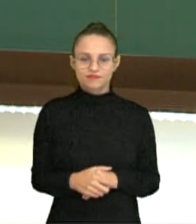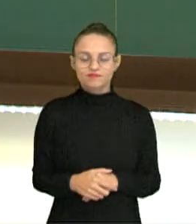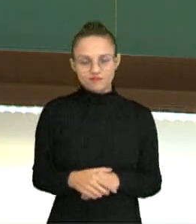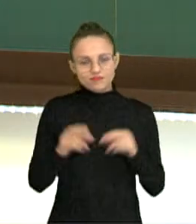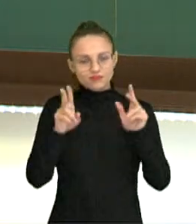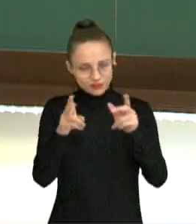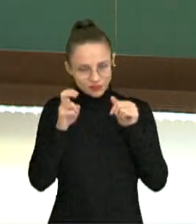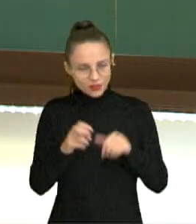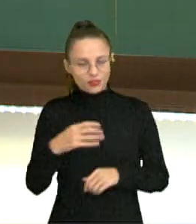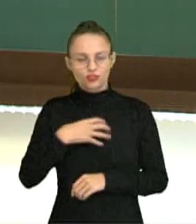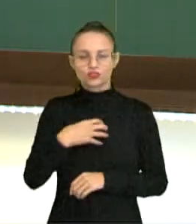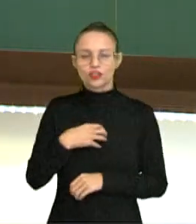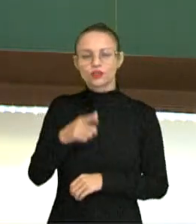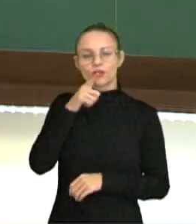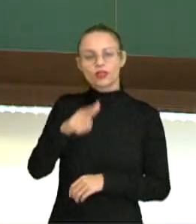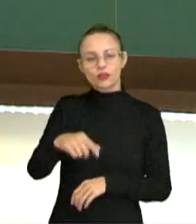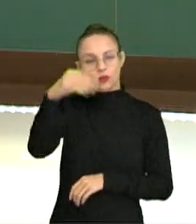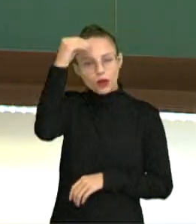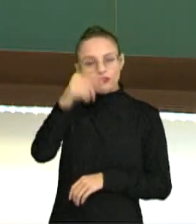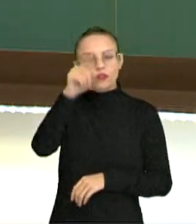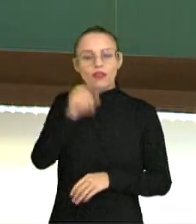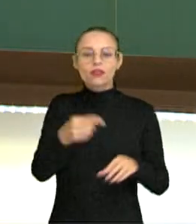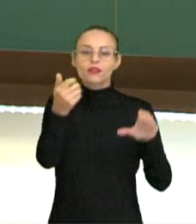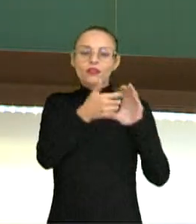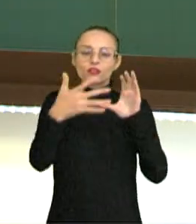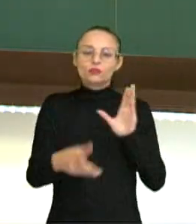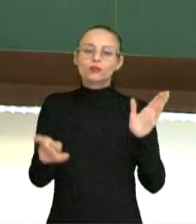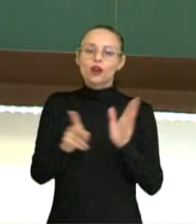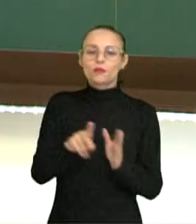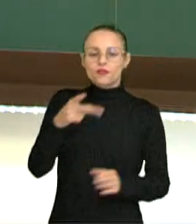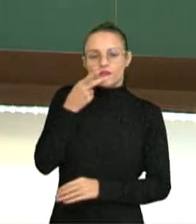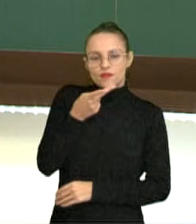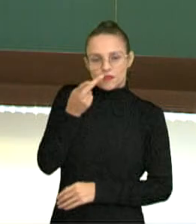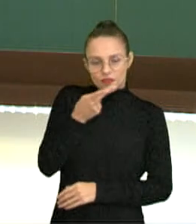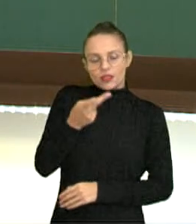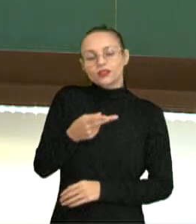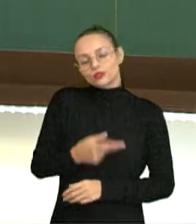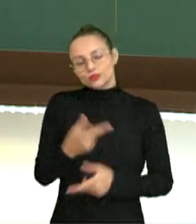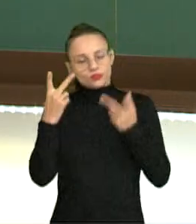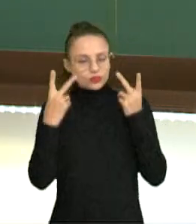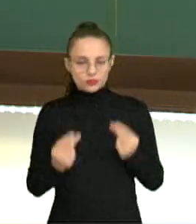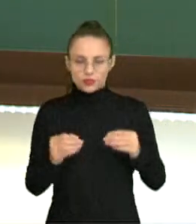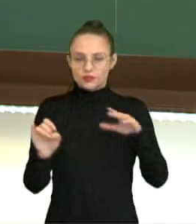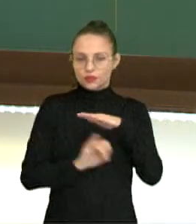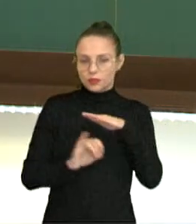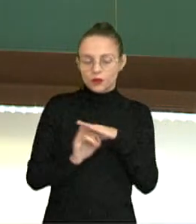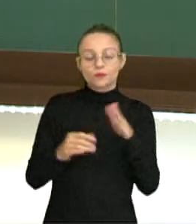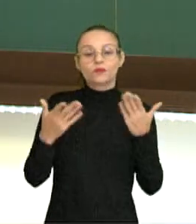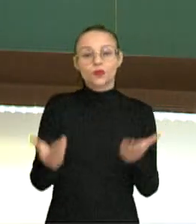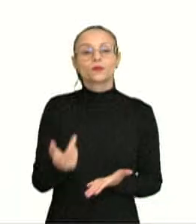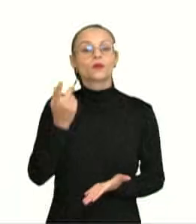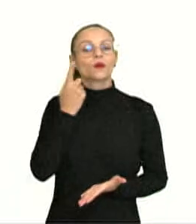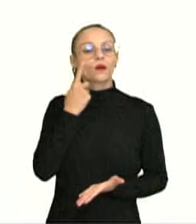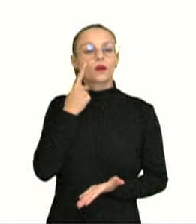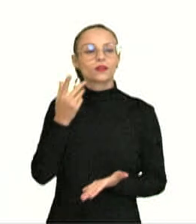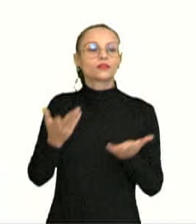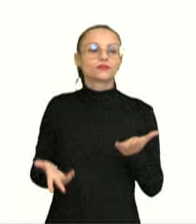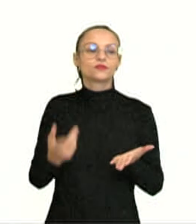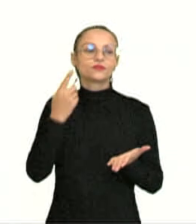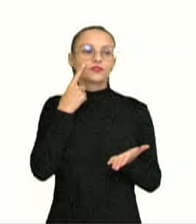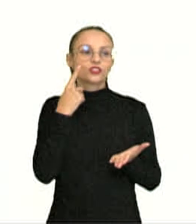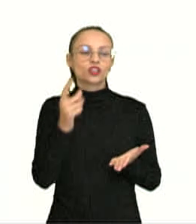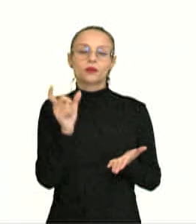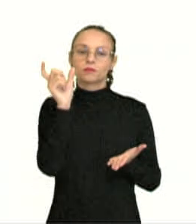Perceberam a linguagem, como é bem característica, como tem as marcas de oralidade da época? Então, olha só, considere